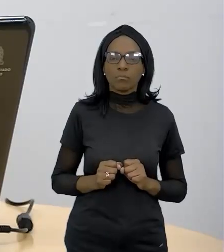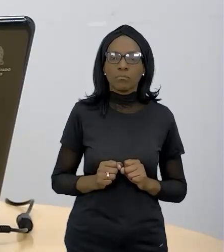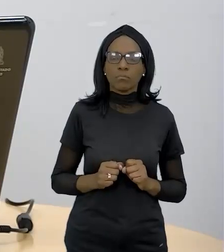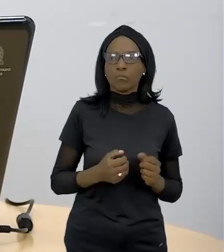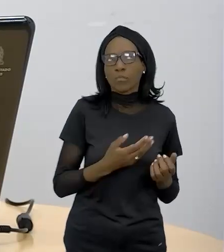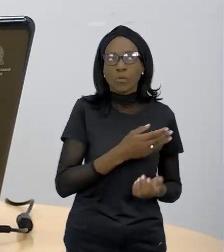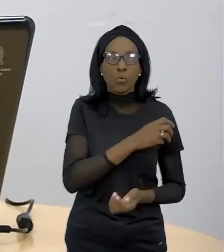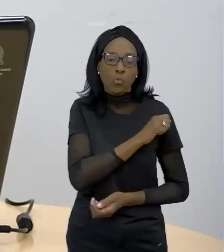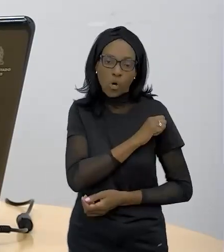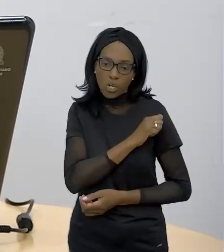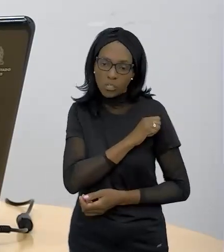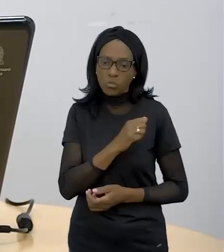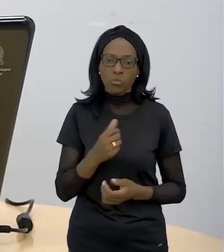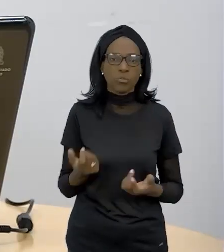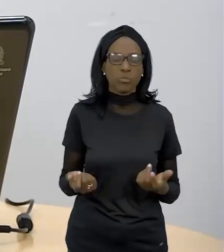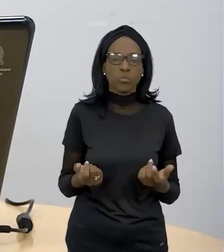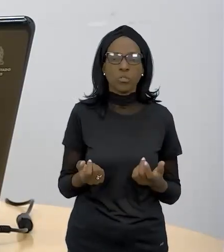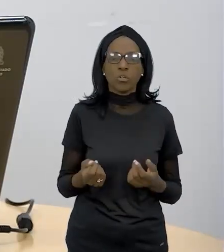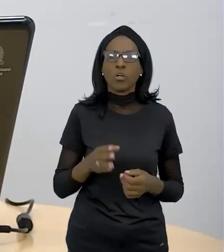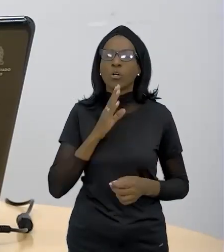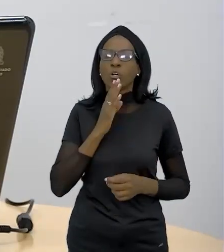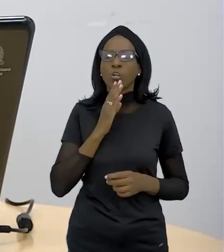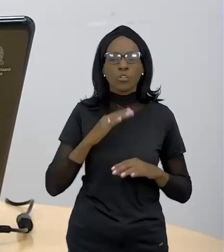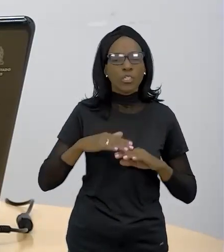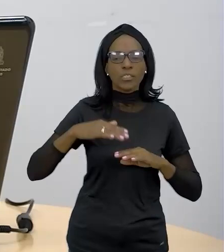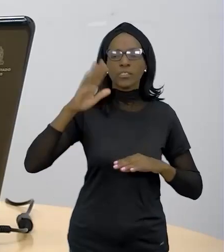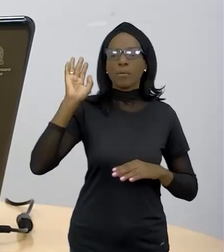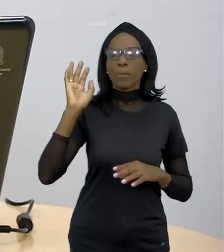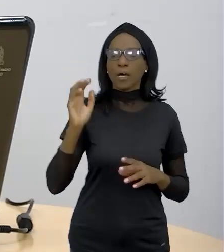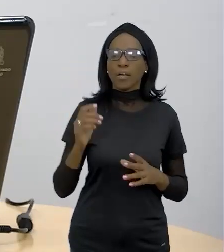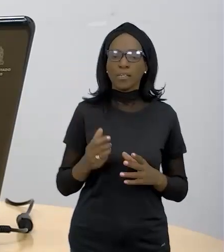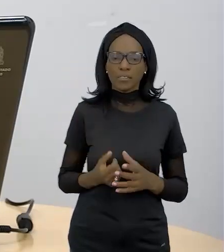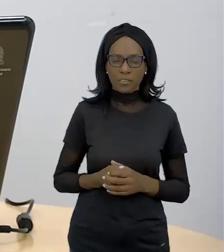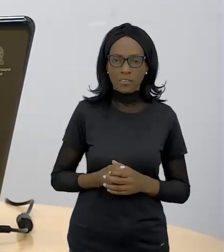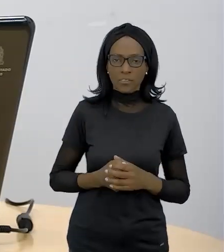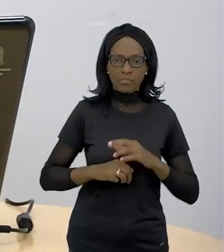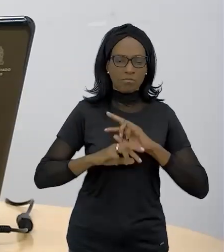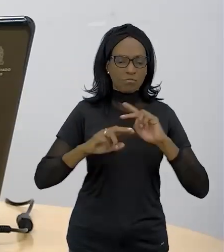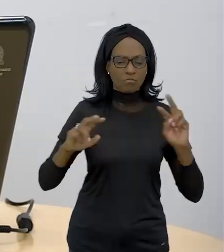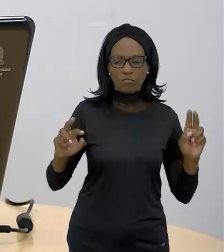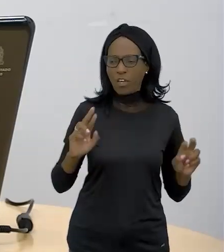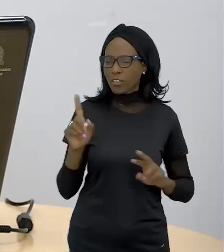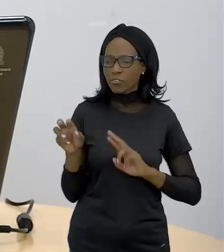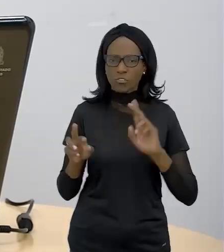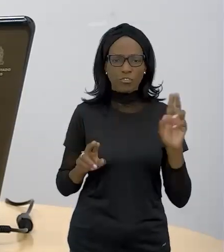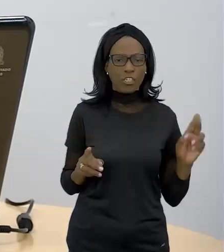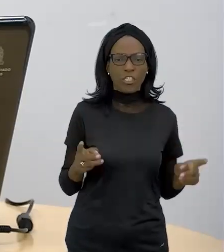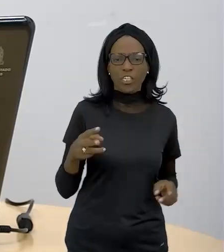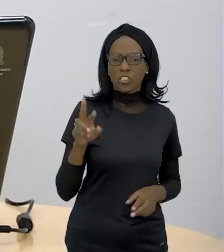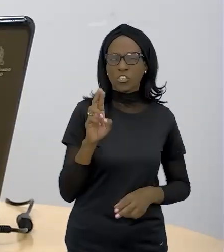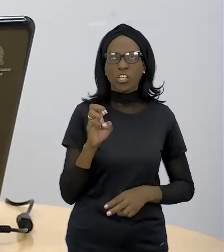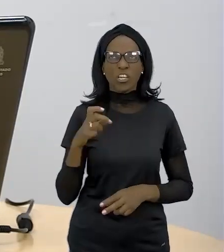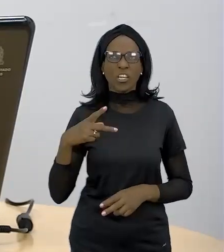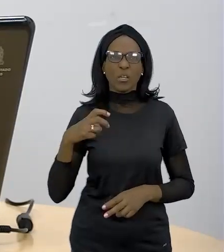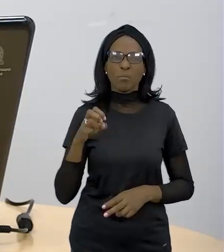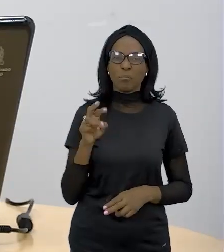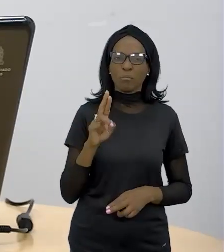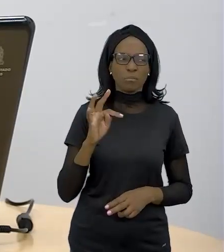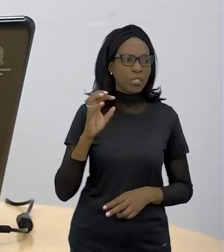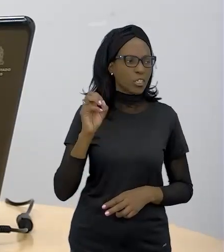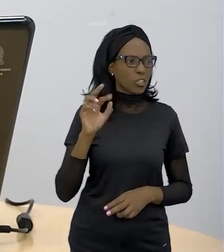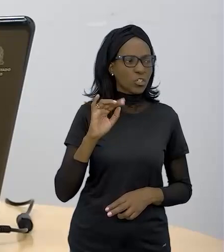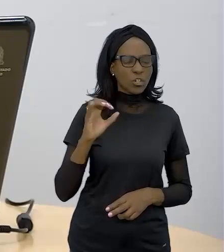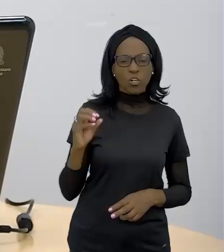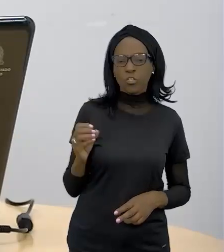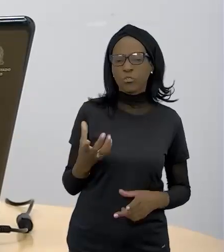estudante, quanto mais exposição a repertórios diferentes, na verdade, a gente, em língua